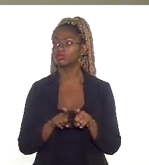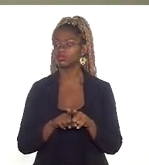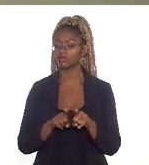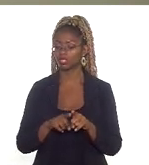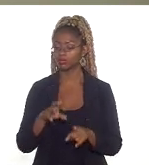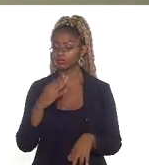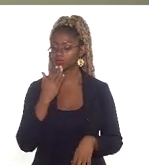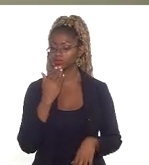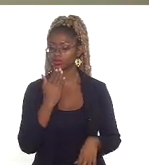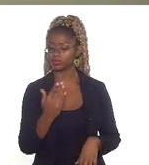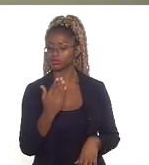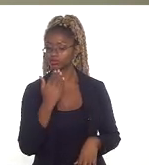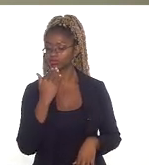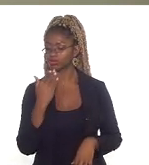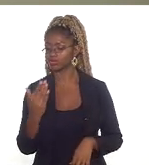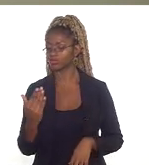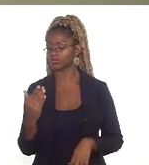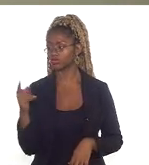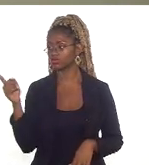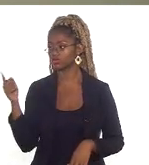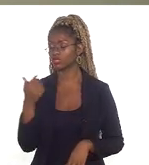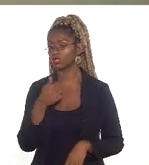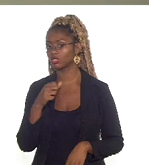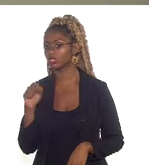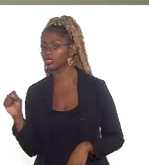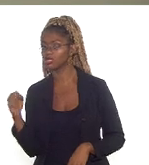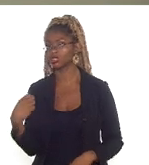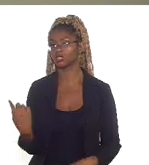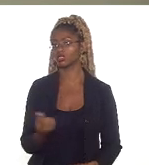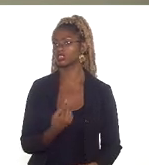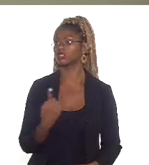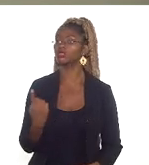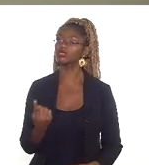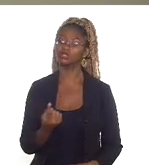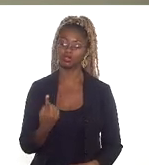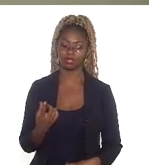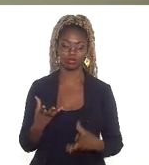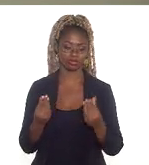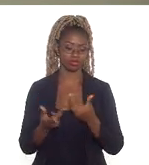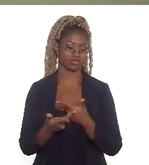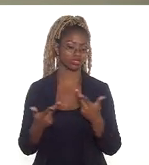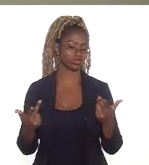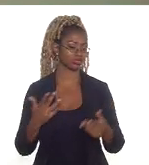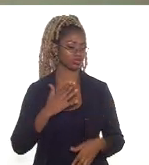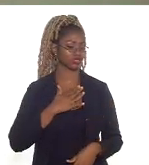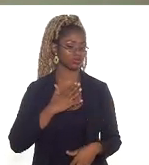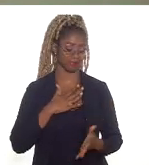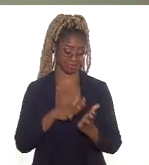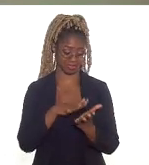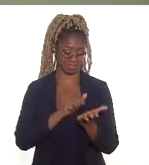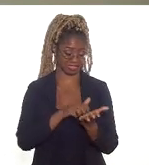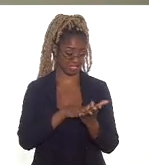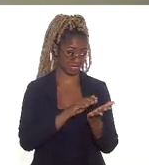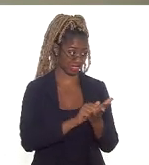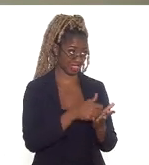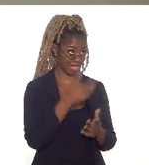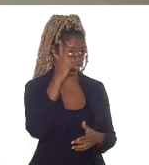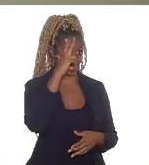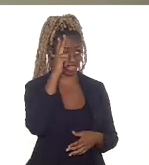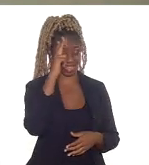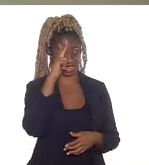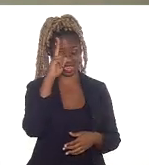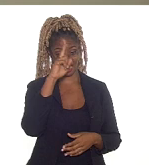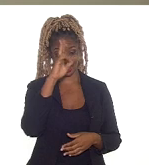vou pedir à nossa assessoria que anote, porque é muita coisa para me anotar e lembrar,